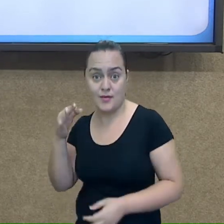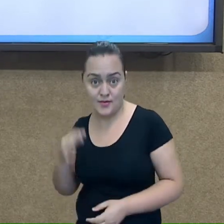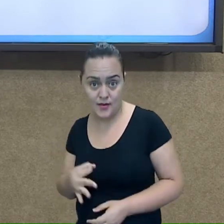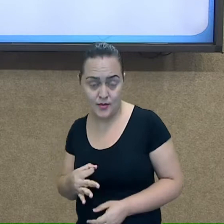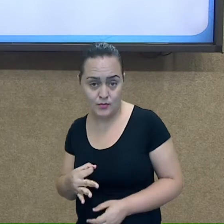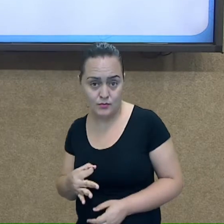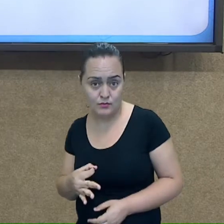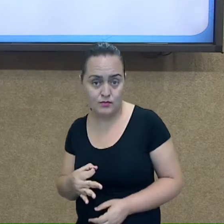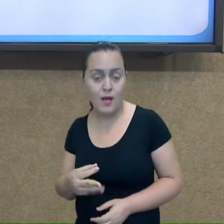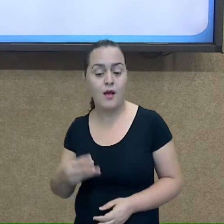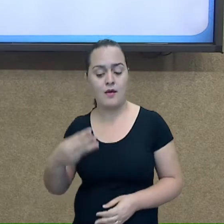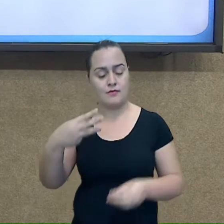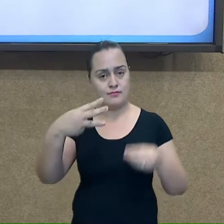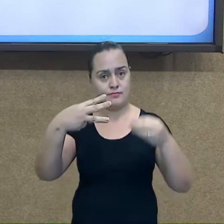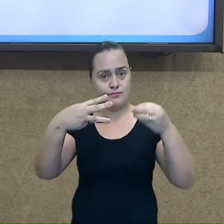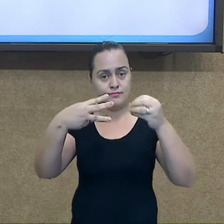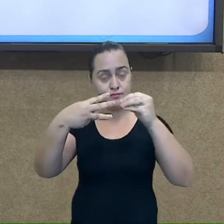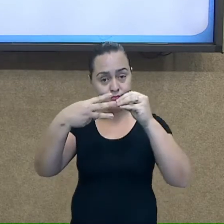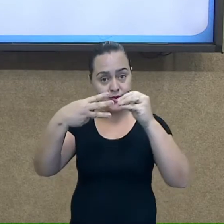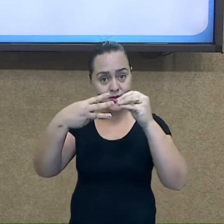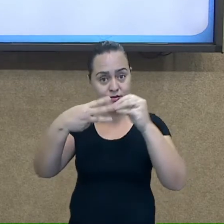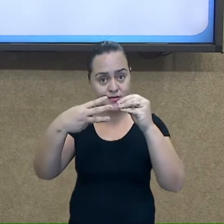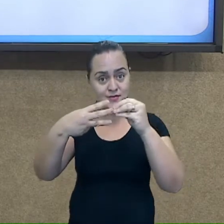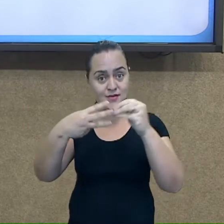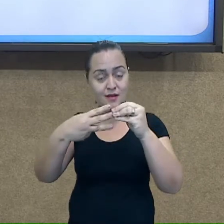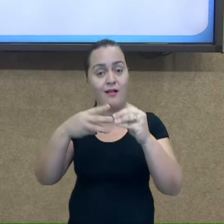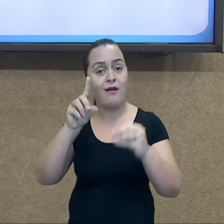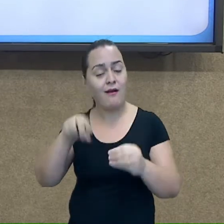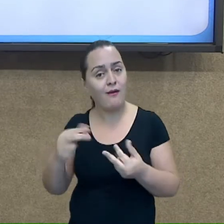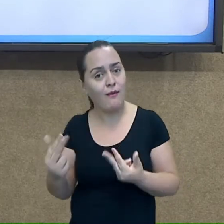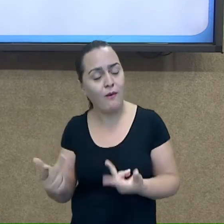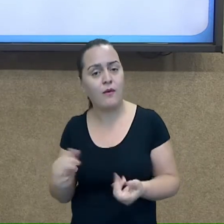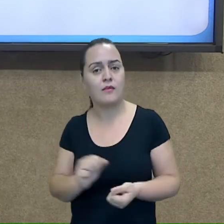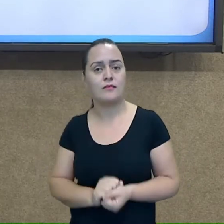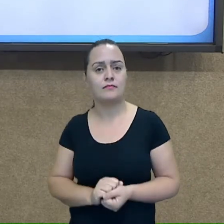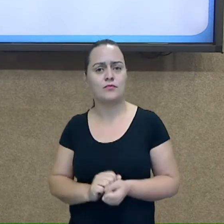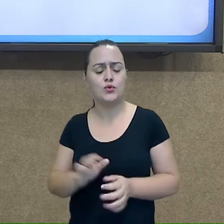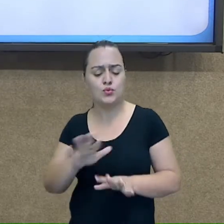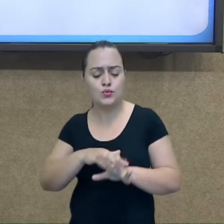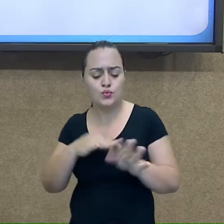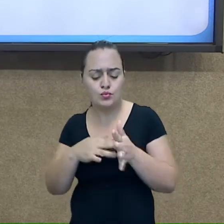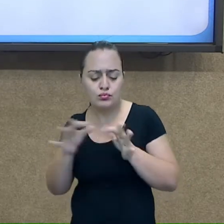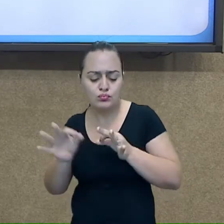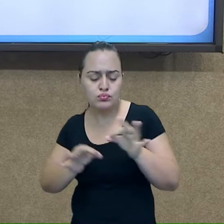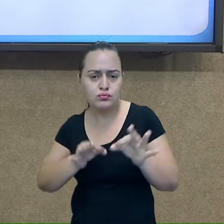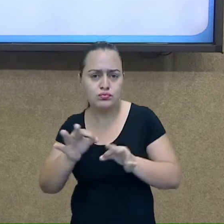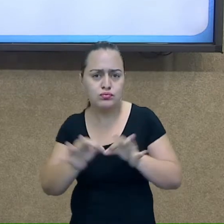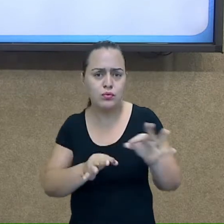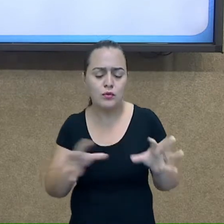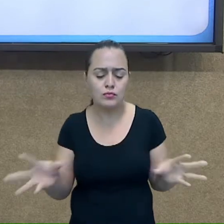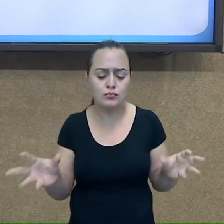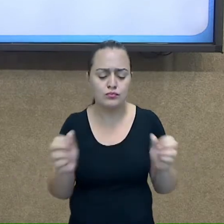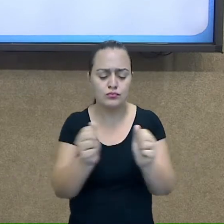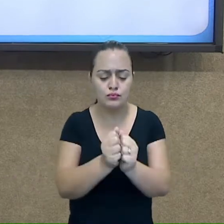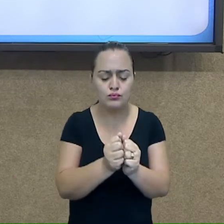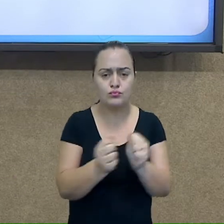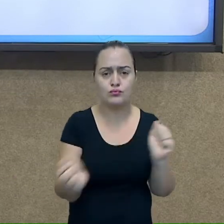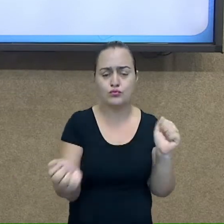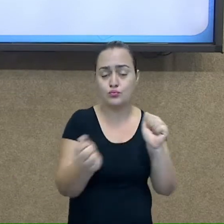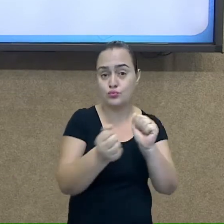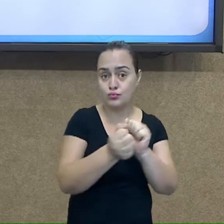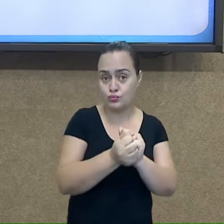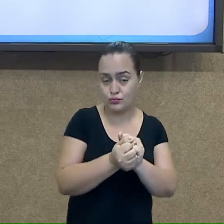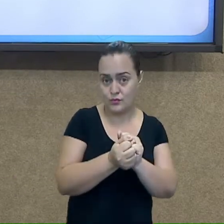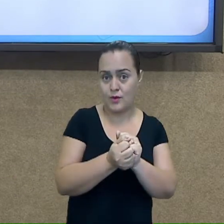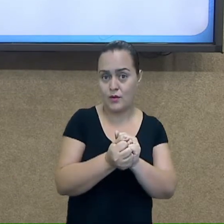ela é exatamente esta unidade que vai se juntando a outras, então